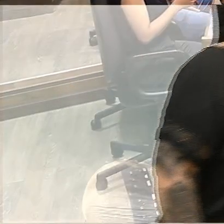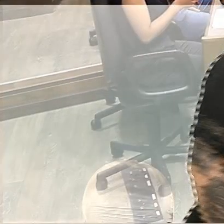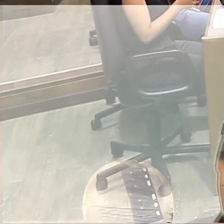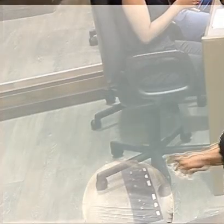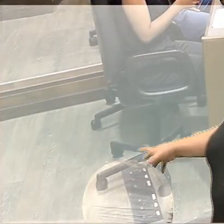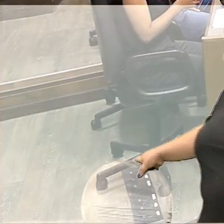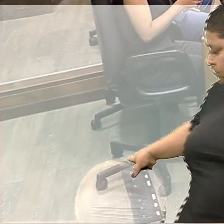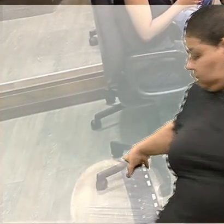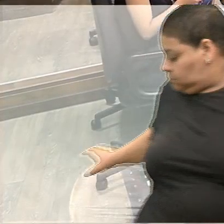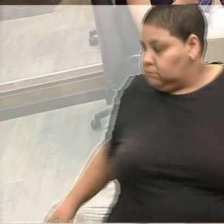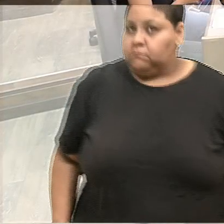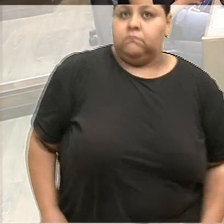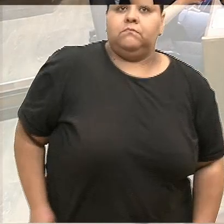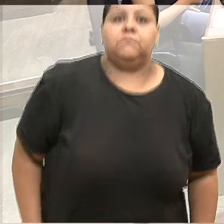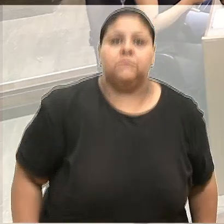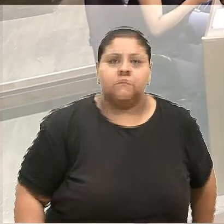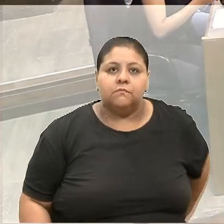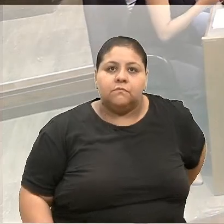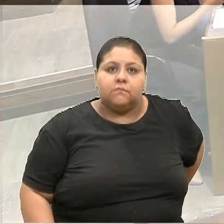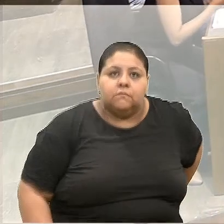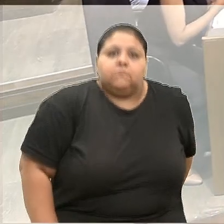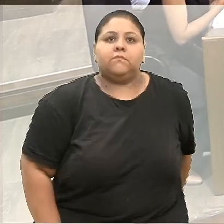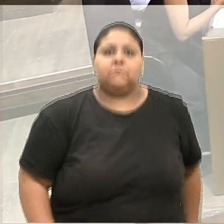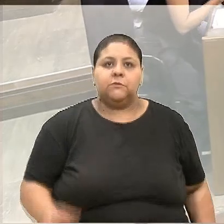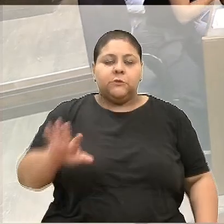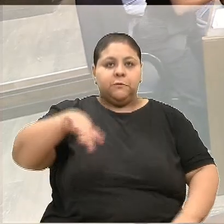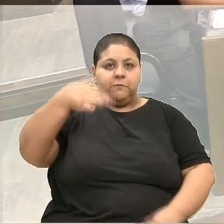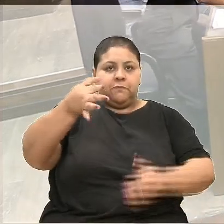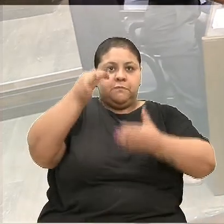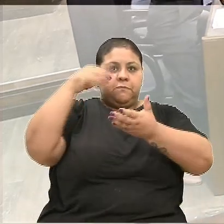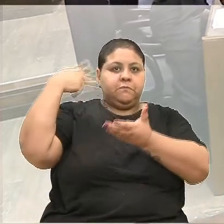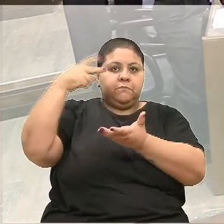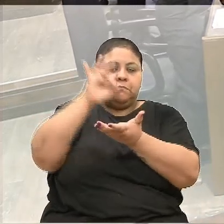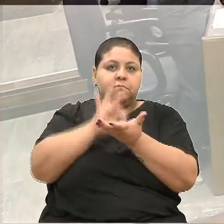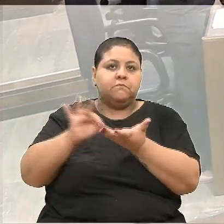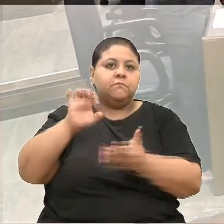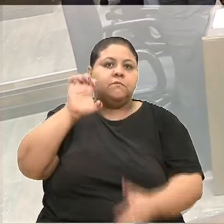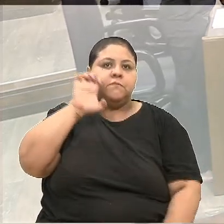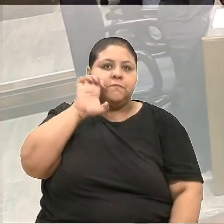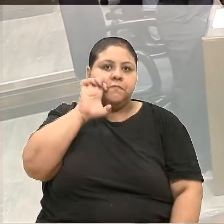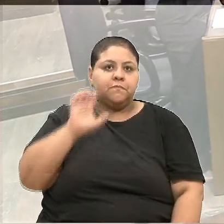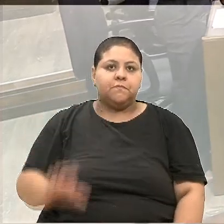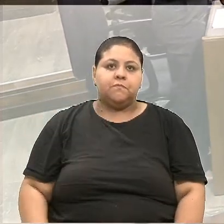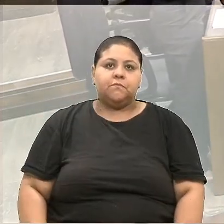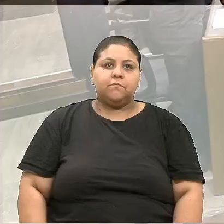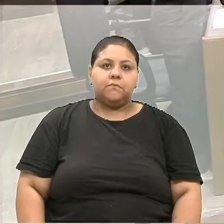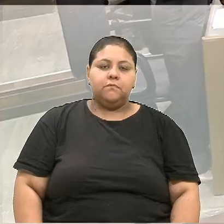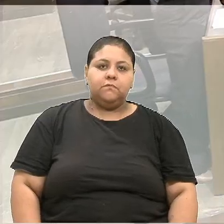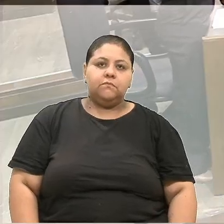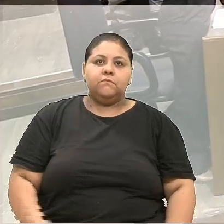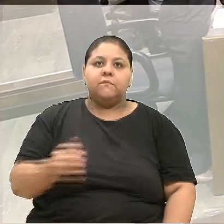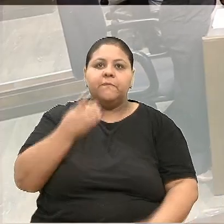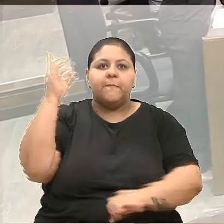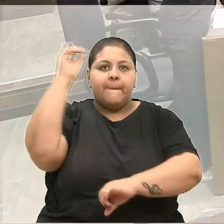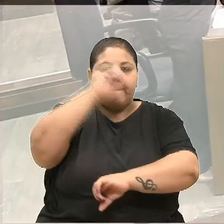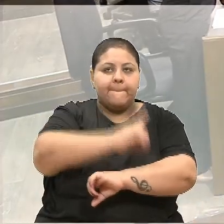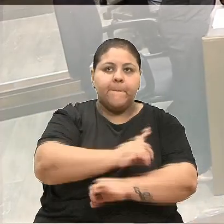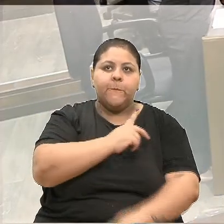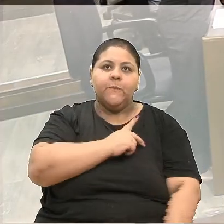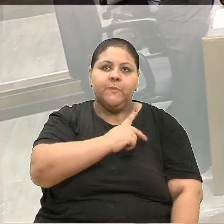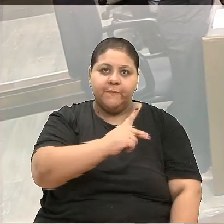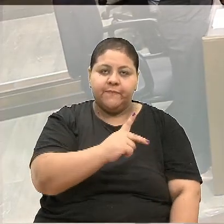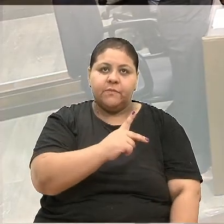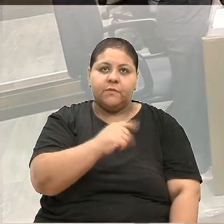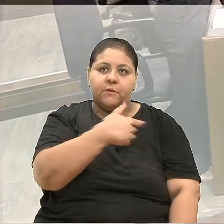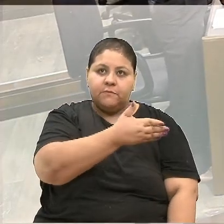Próxima vereadora inscrita, a vereadora Estela Balardim, com a palavra. Bom dia, senhora